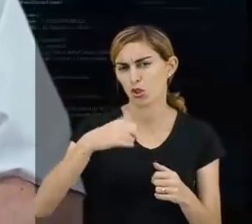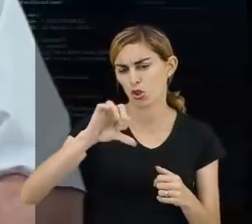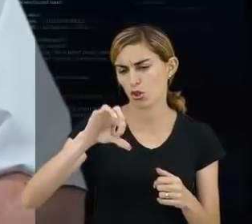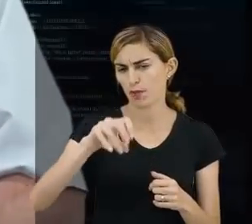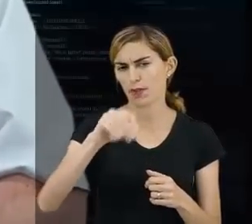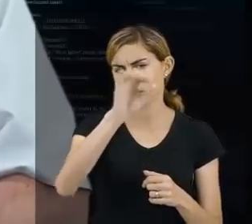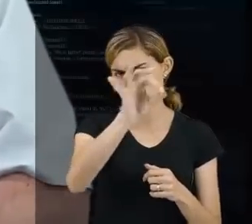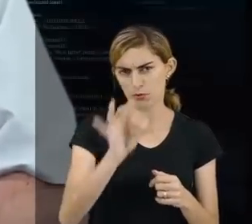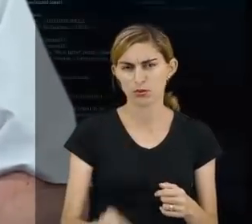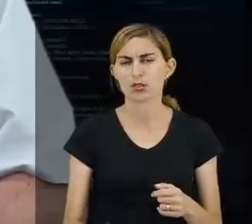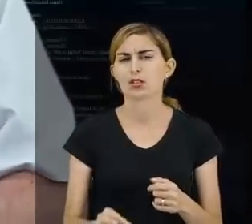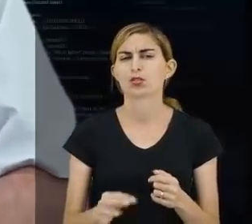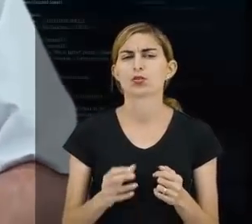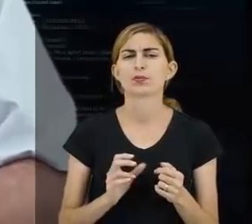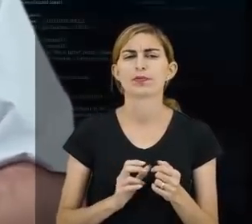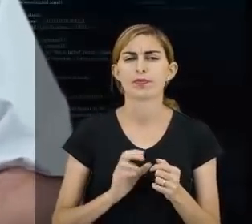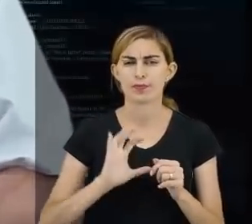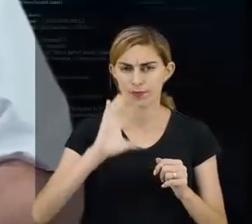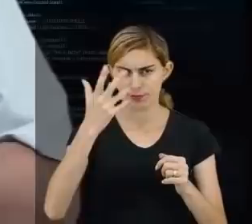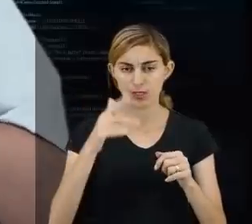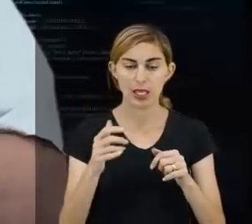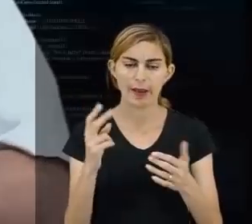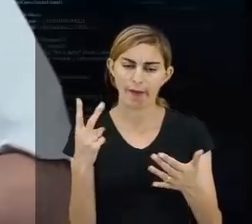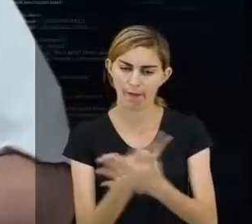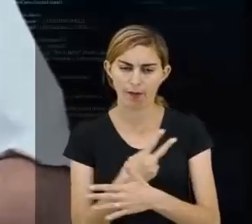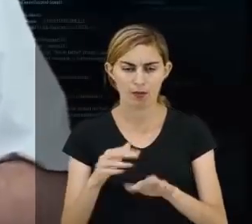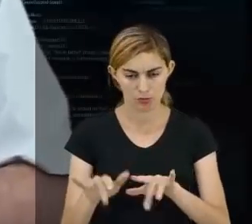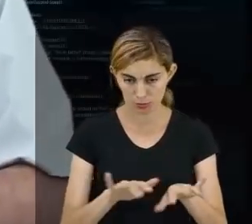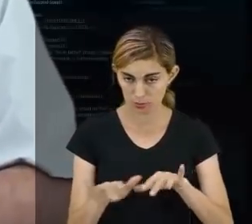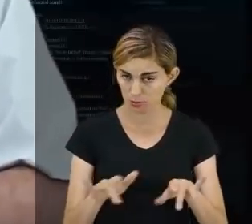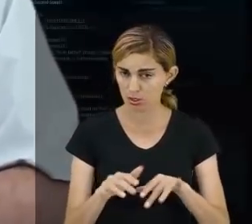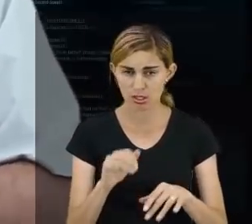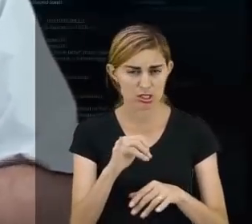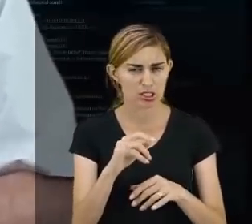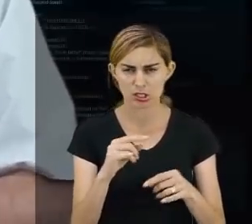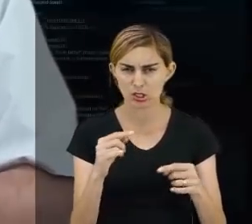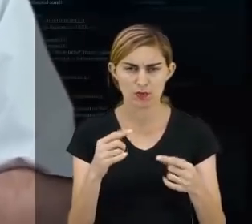dos casos, é erro de digitação. Então,